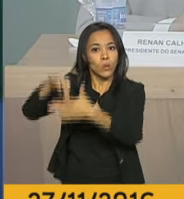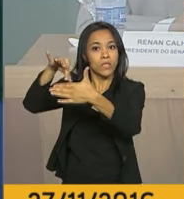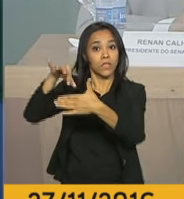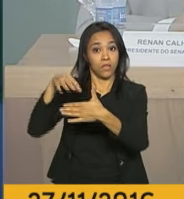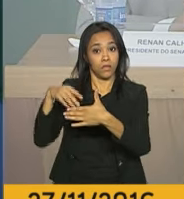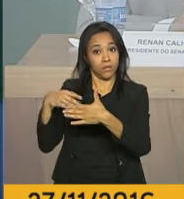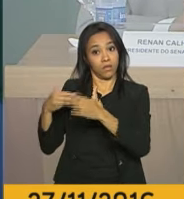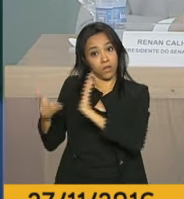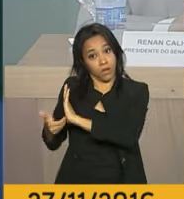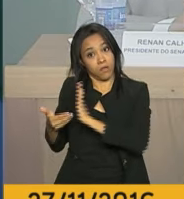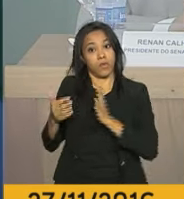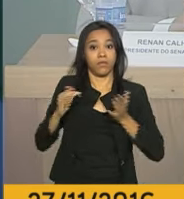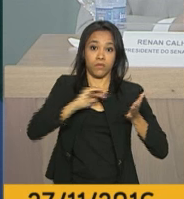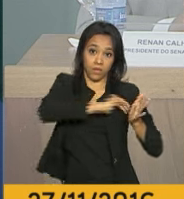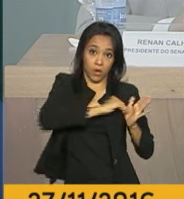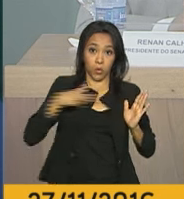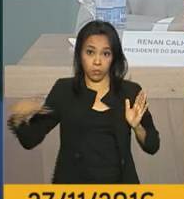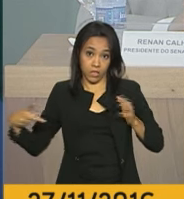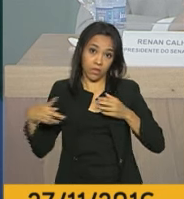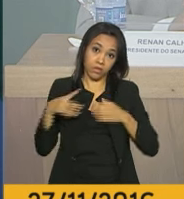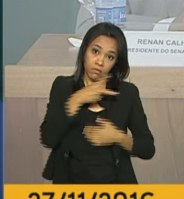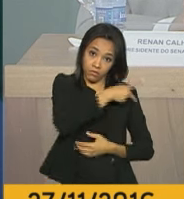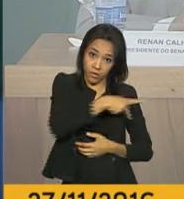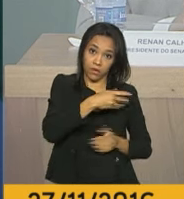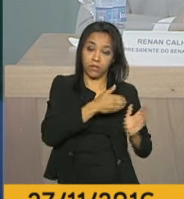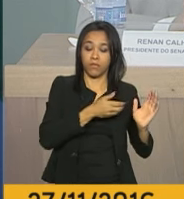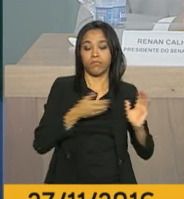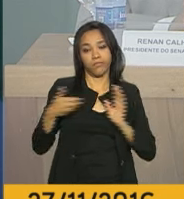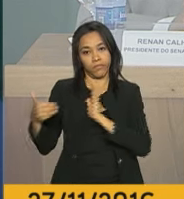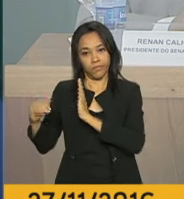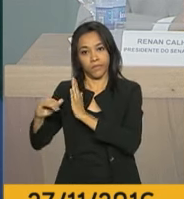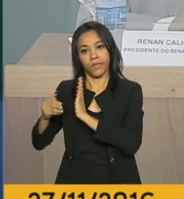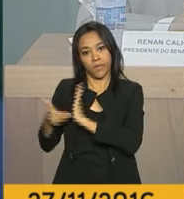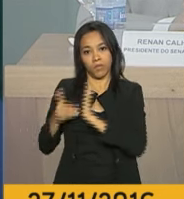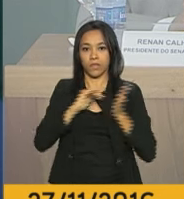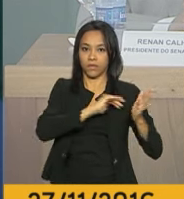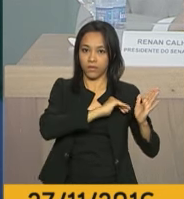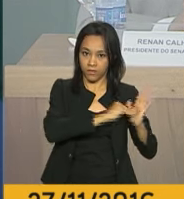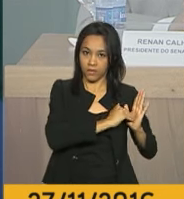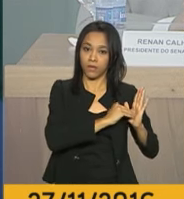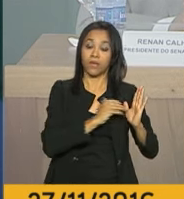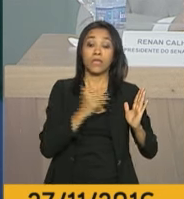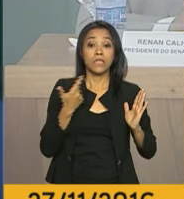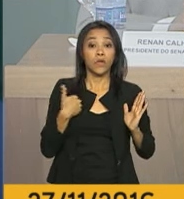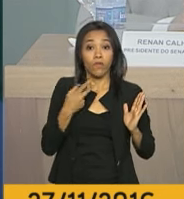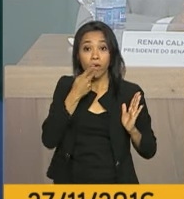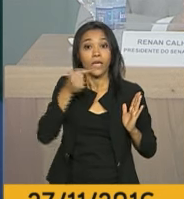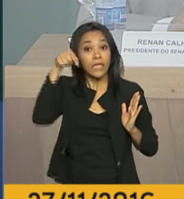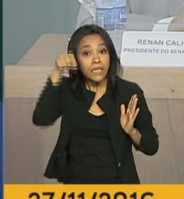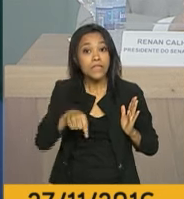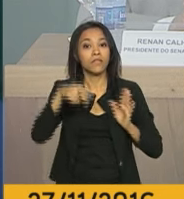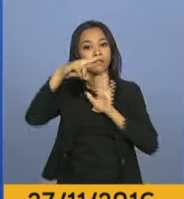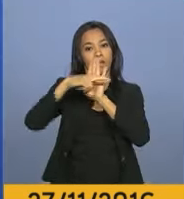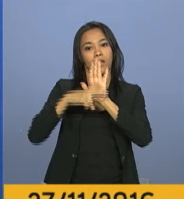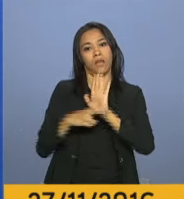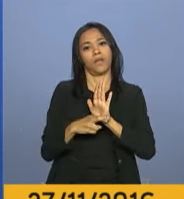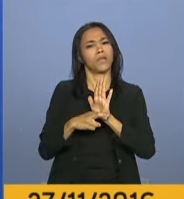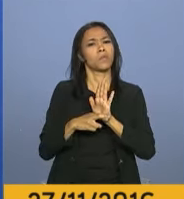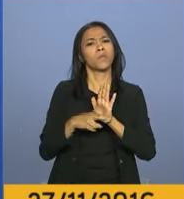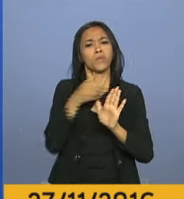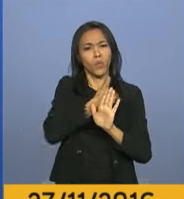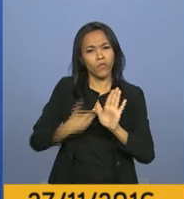Câmara e do Senado, né? Nós vamos, portanto, estabelecer isto que é regra do governo,